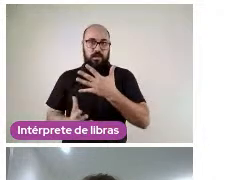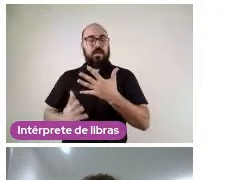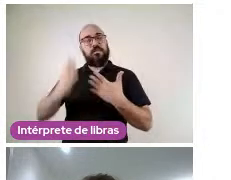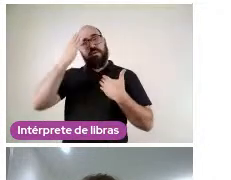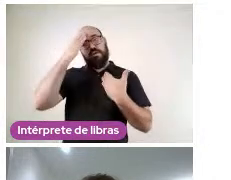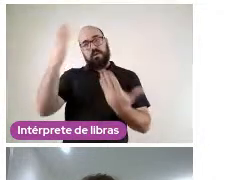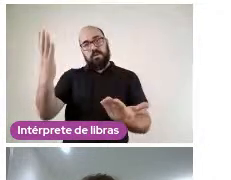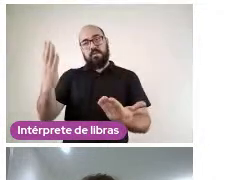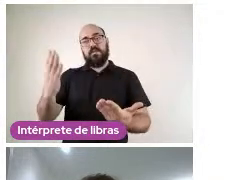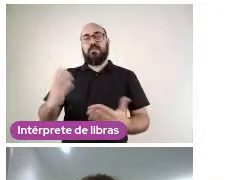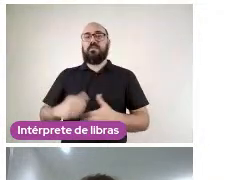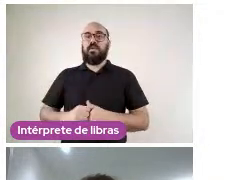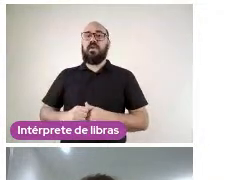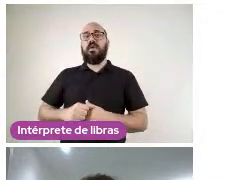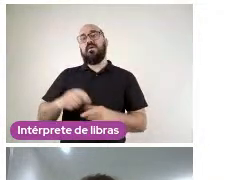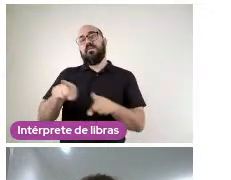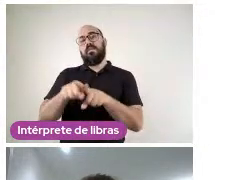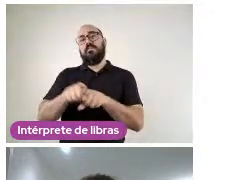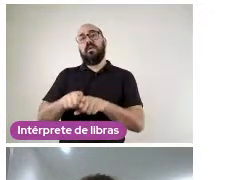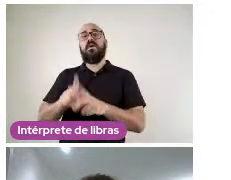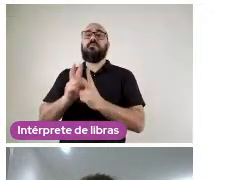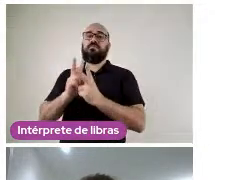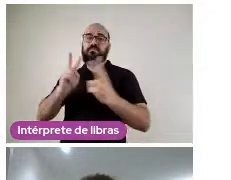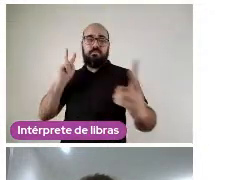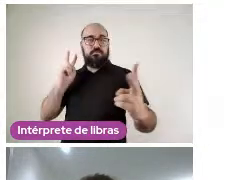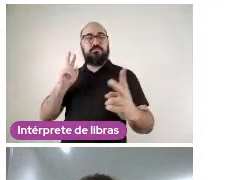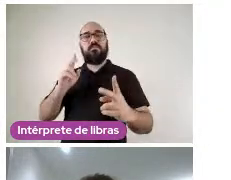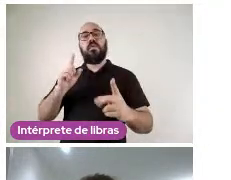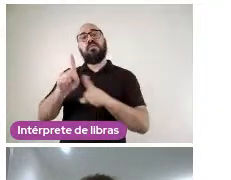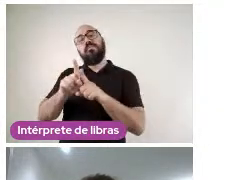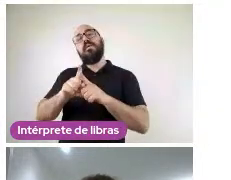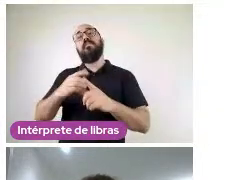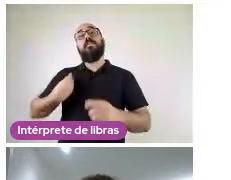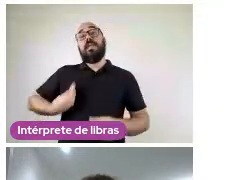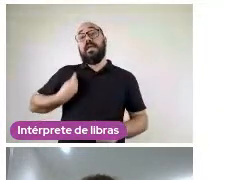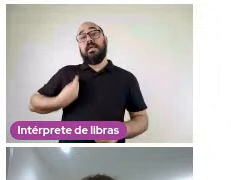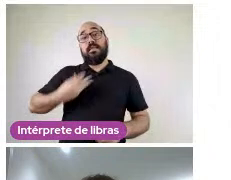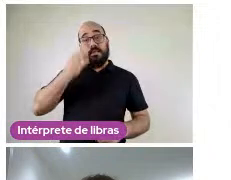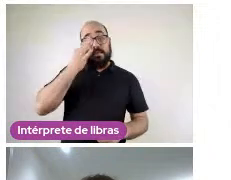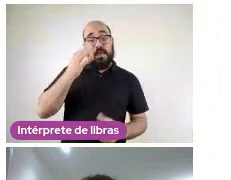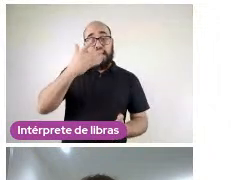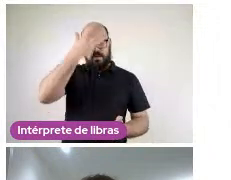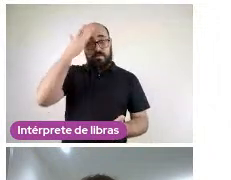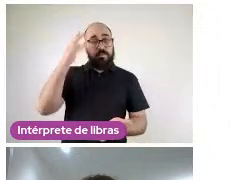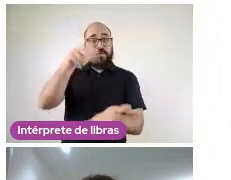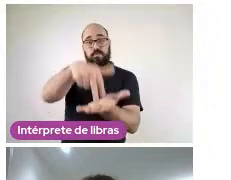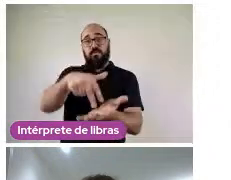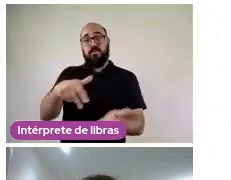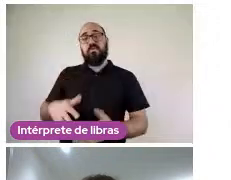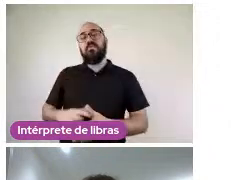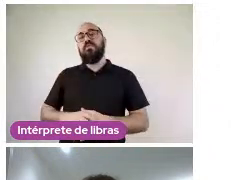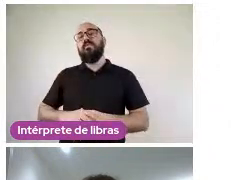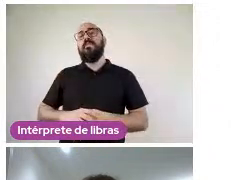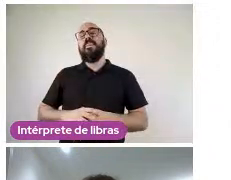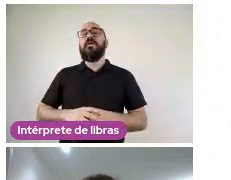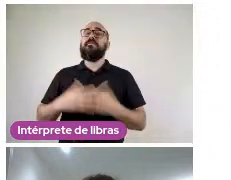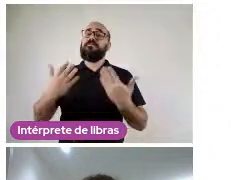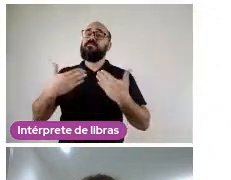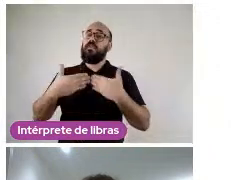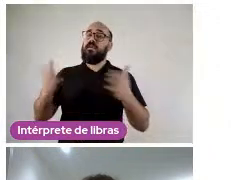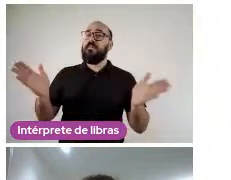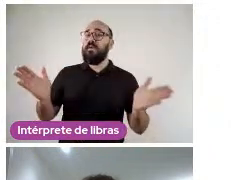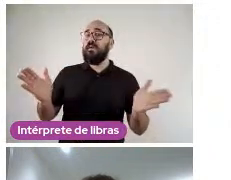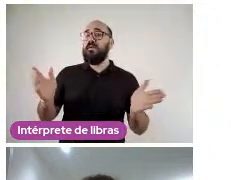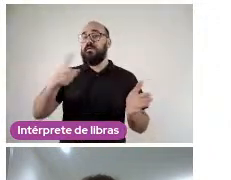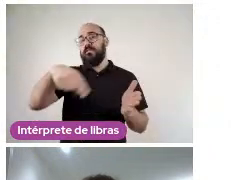da realização das atividades presenciais, e agradecer muito o museu, que está, né, gestionando, abrindo a porta da sua